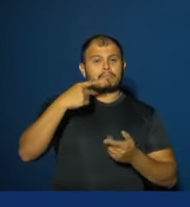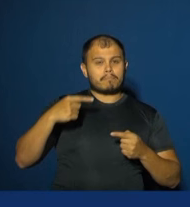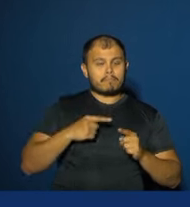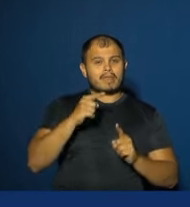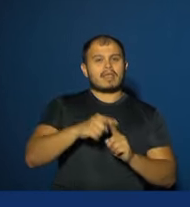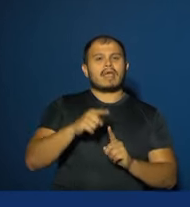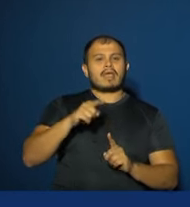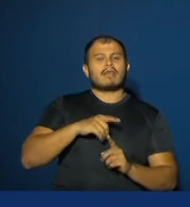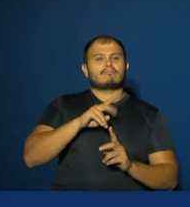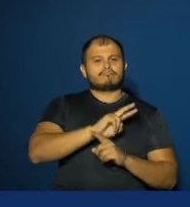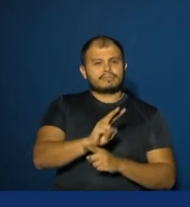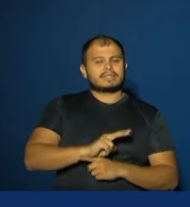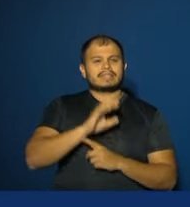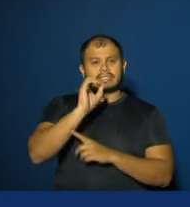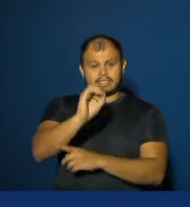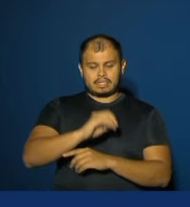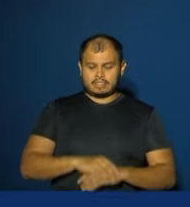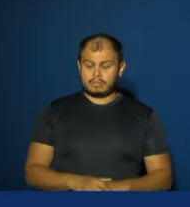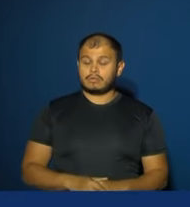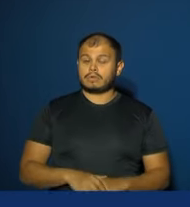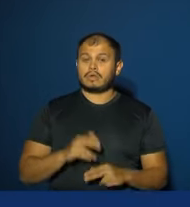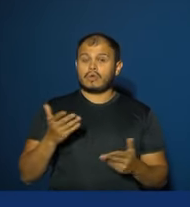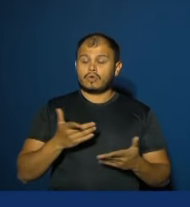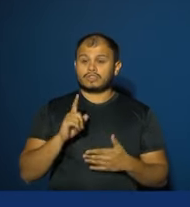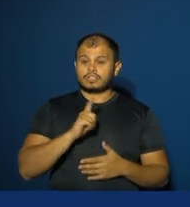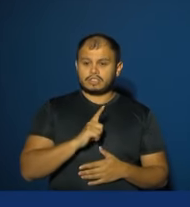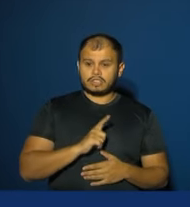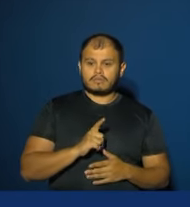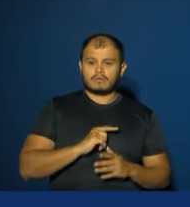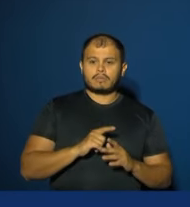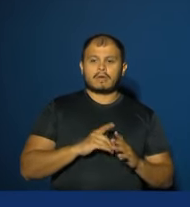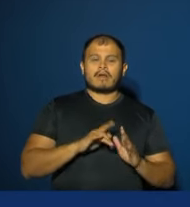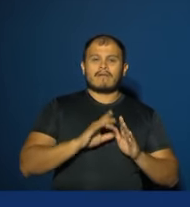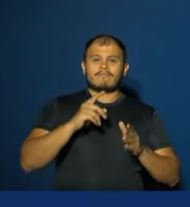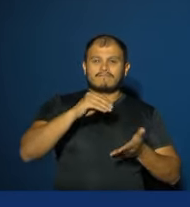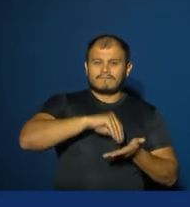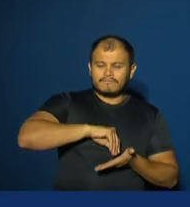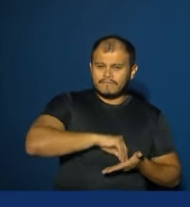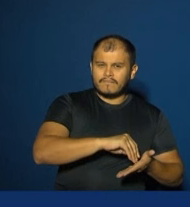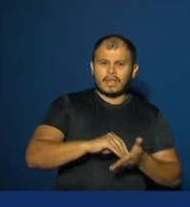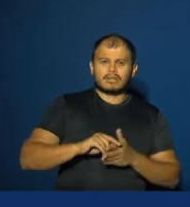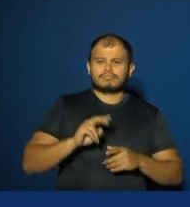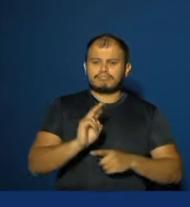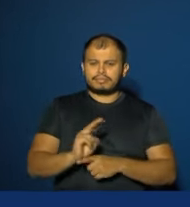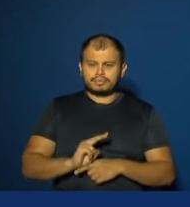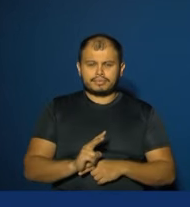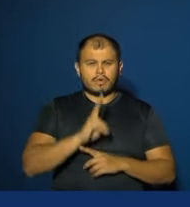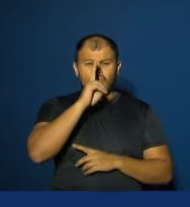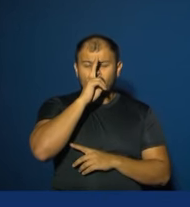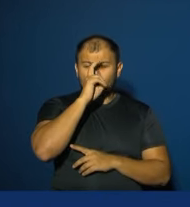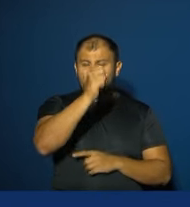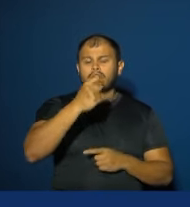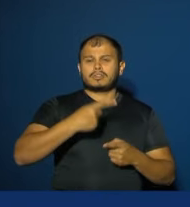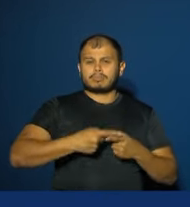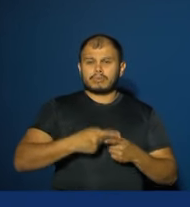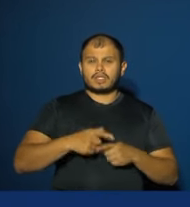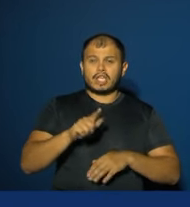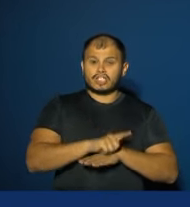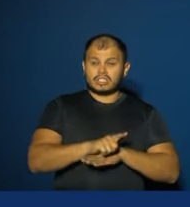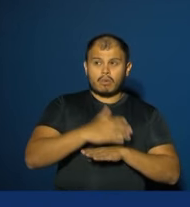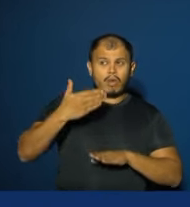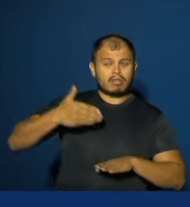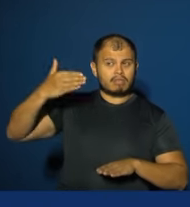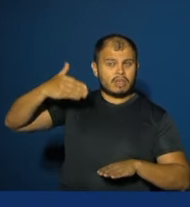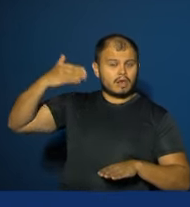zero. Saímos de um déficit fiscal enorme por descompromisso das gestões